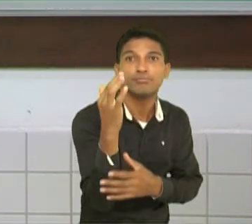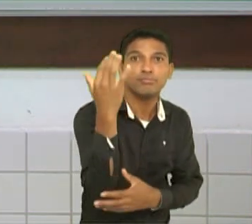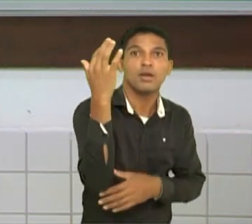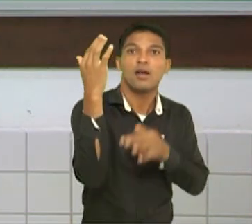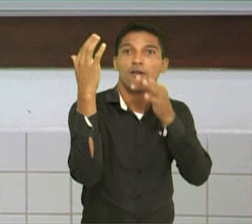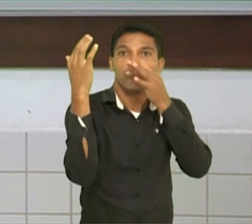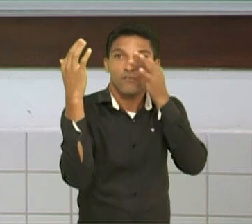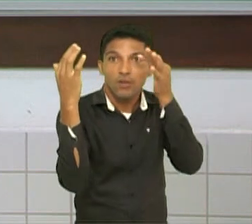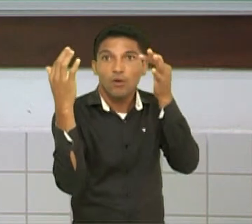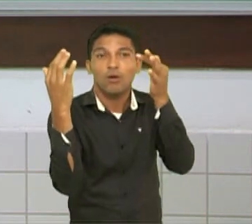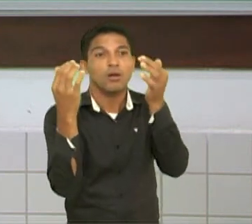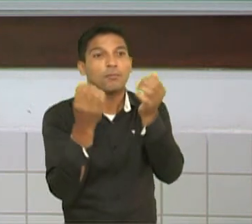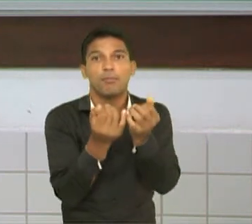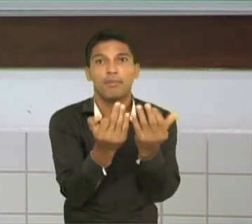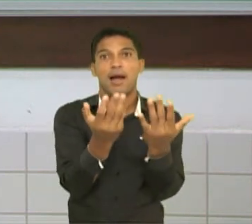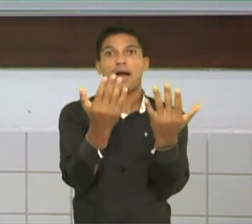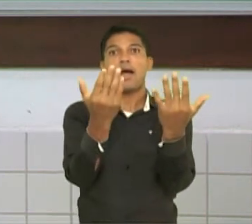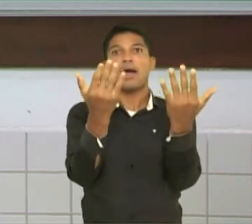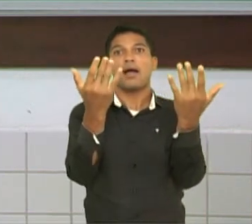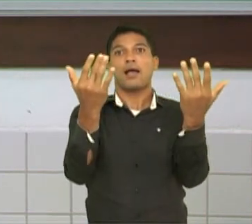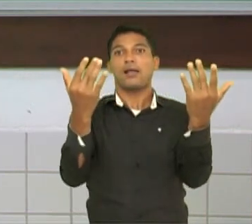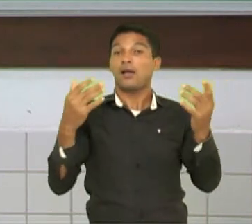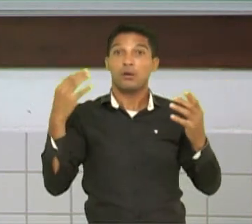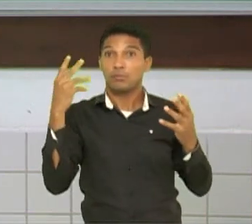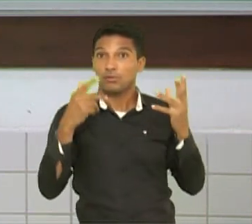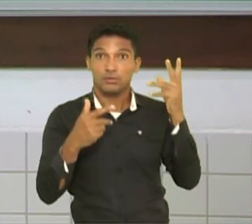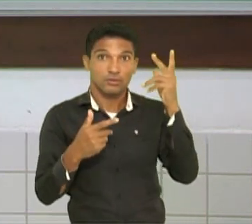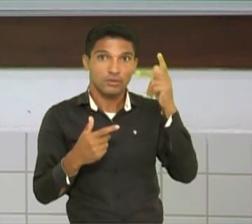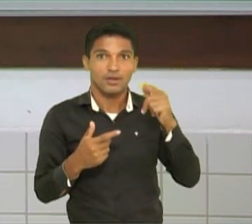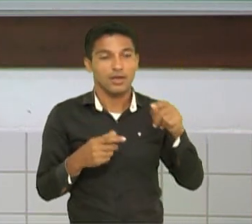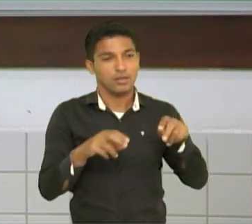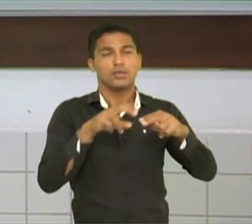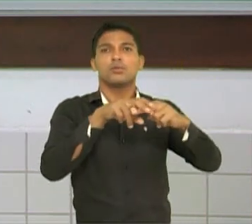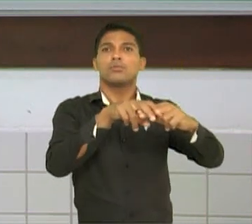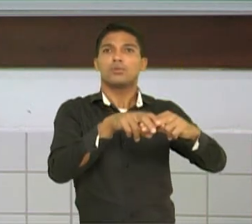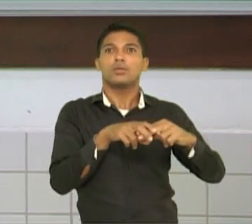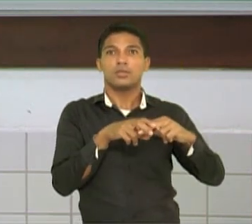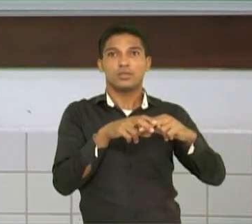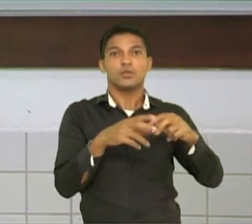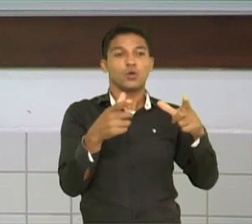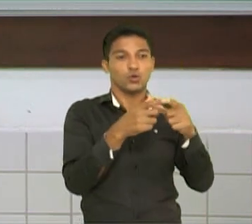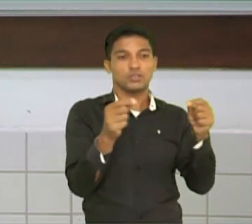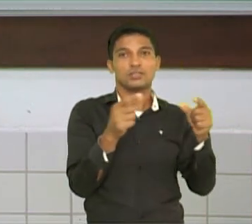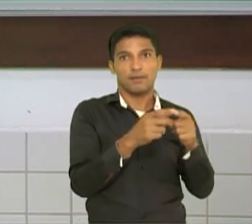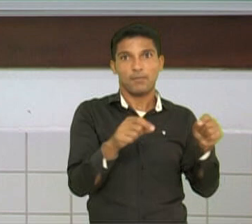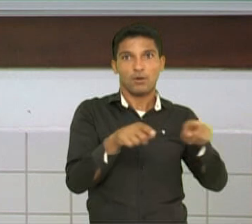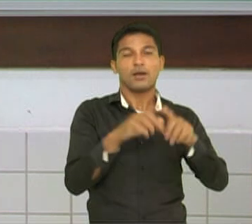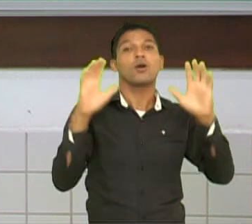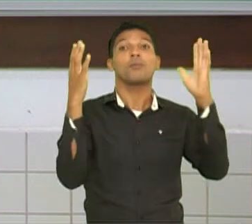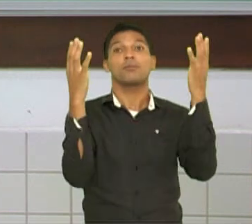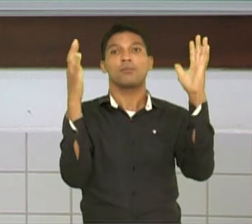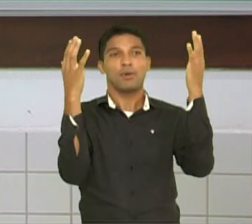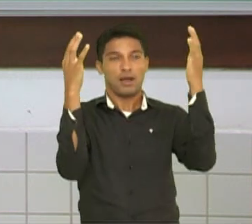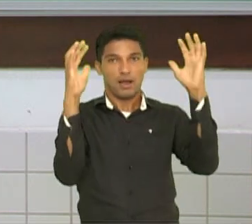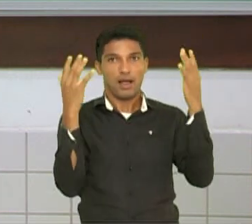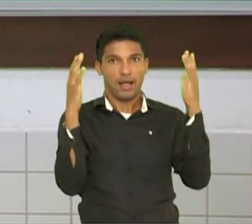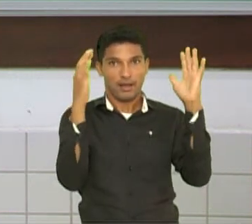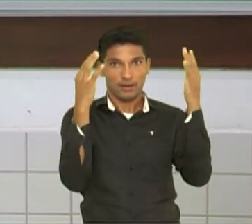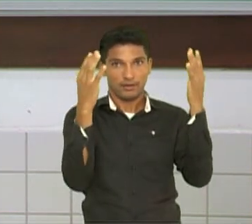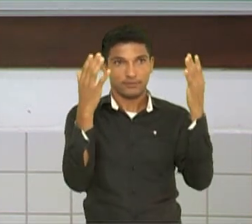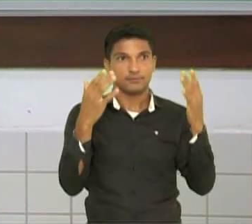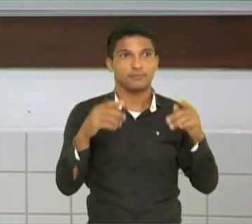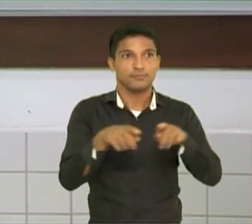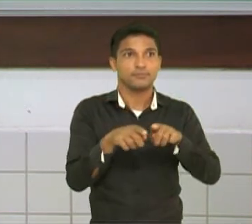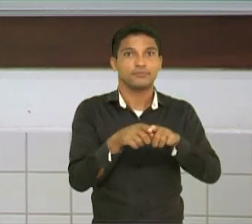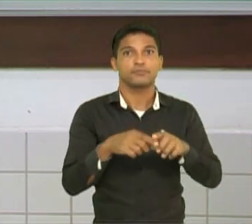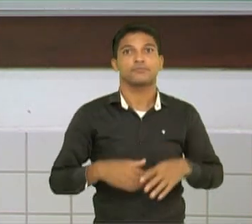comunidade japonesa no Brasil e fora dele também comemora aí o Hana Matsuri, o fim de ano japonês.